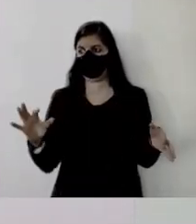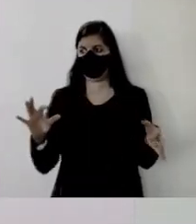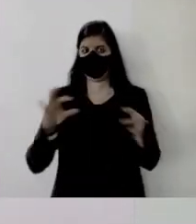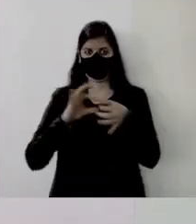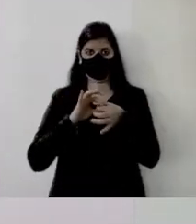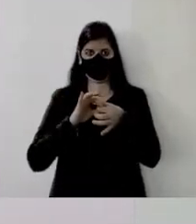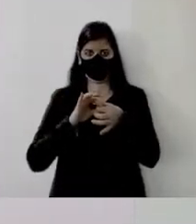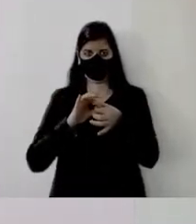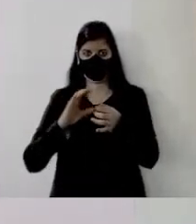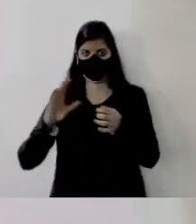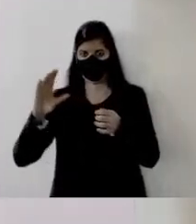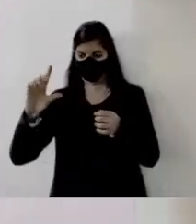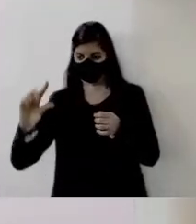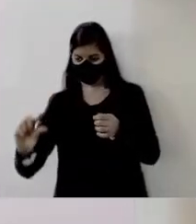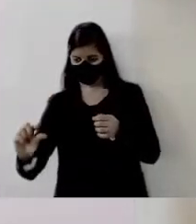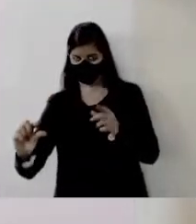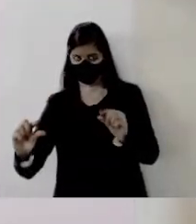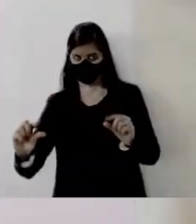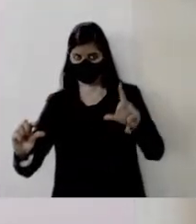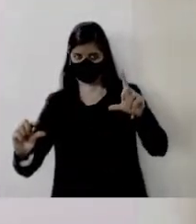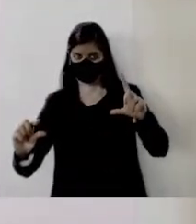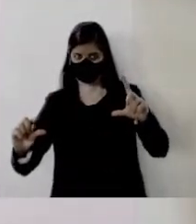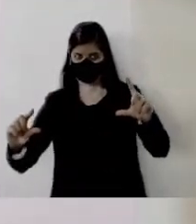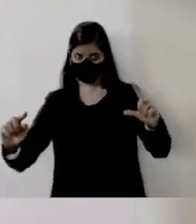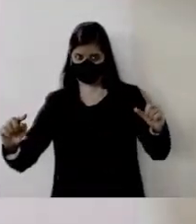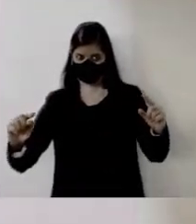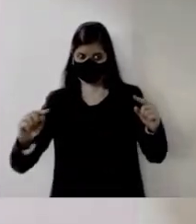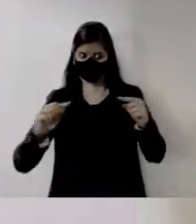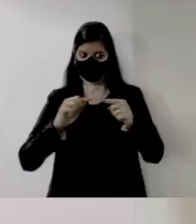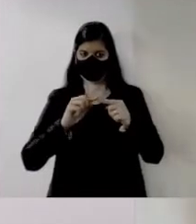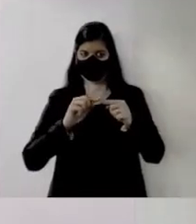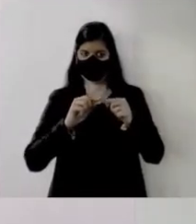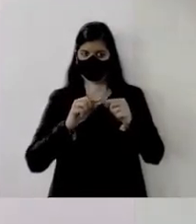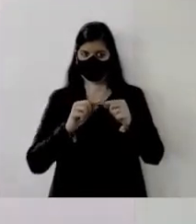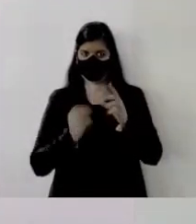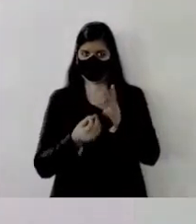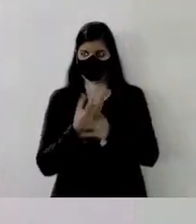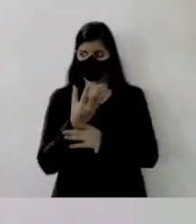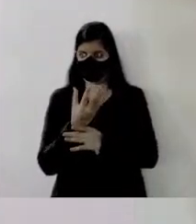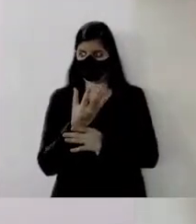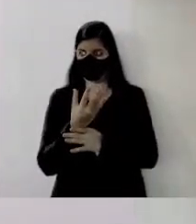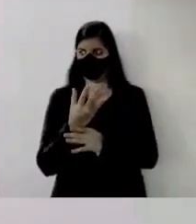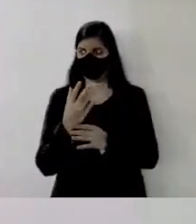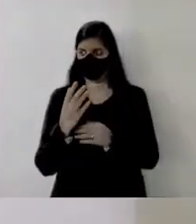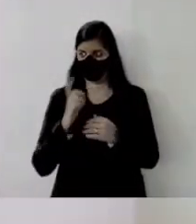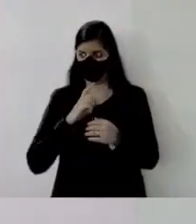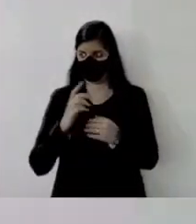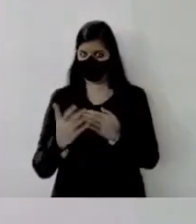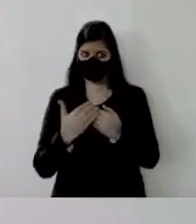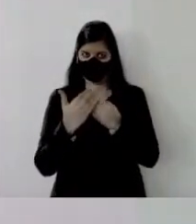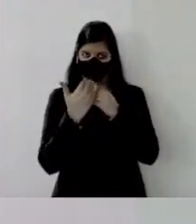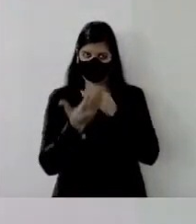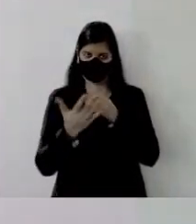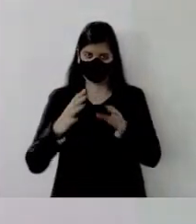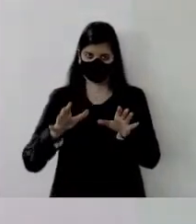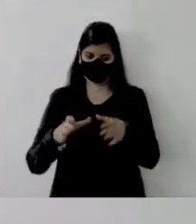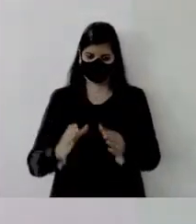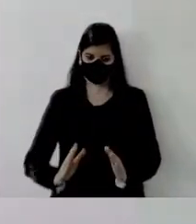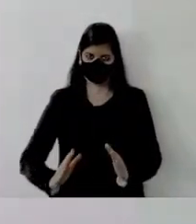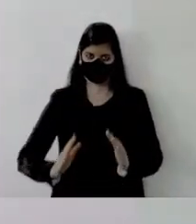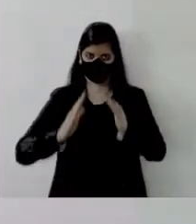base menor com a base maior, formando assim a face lateral desse tronco de